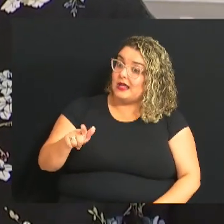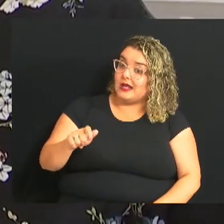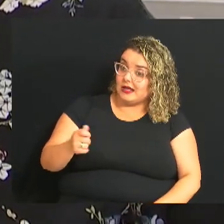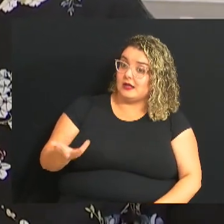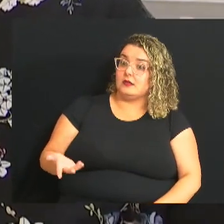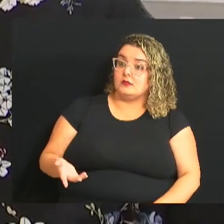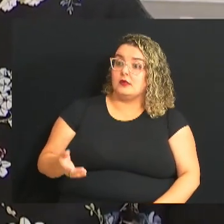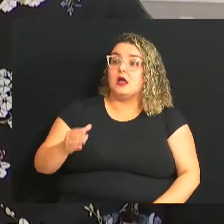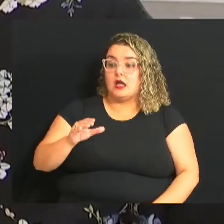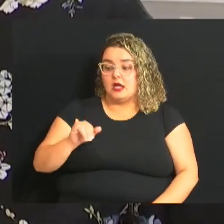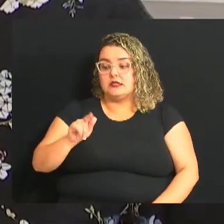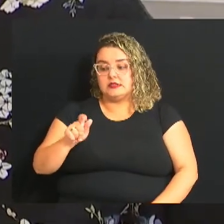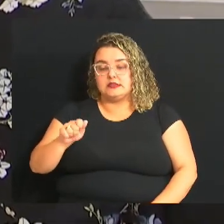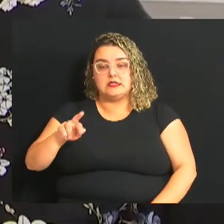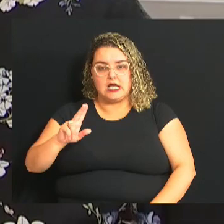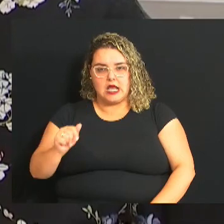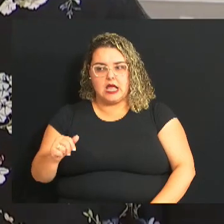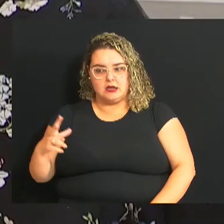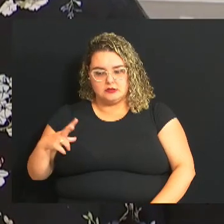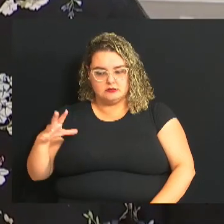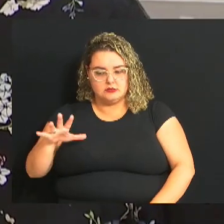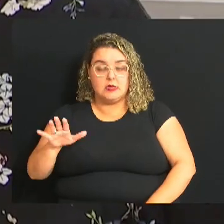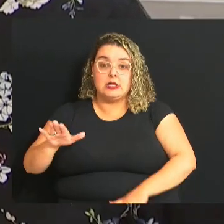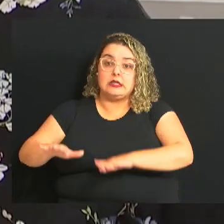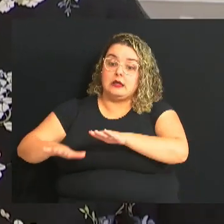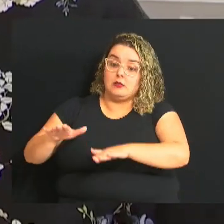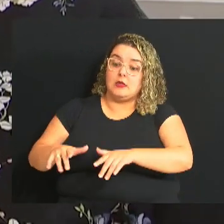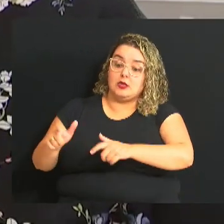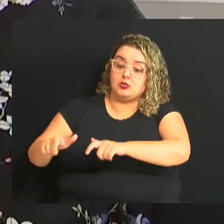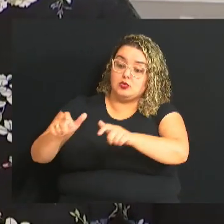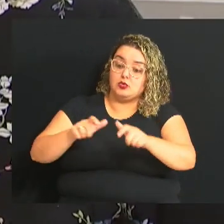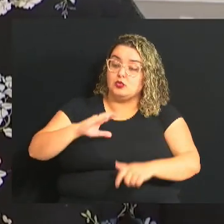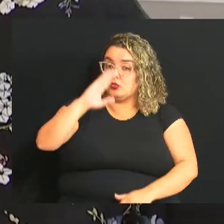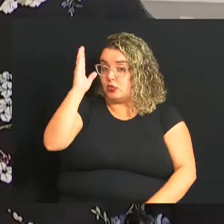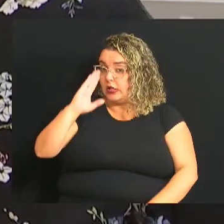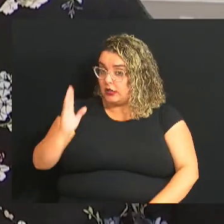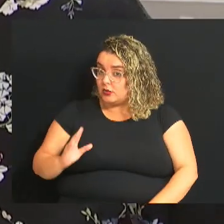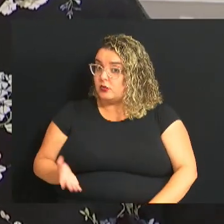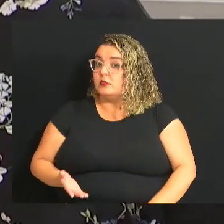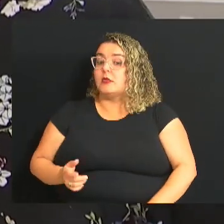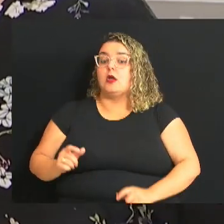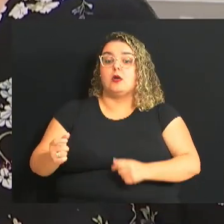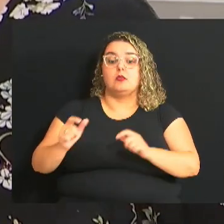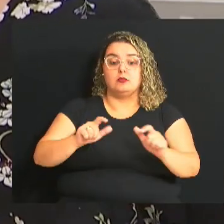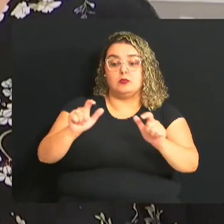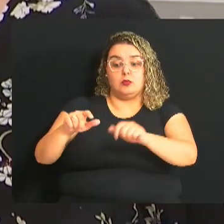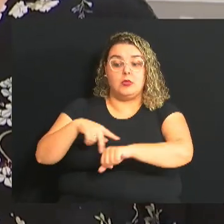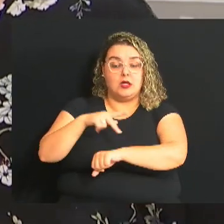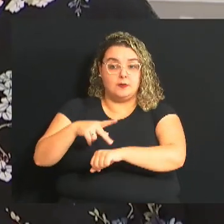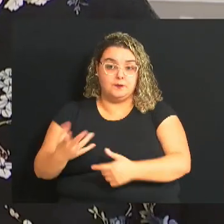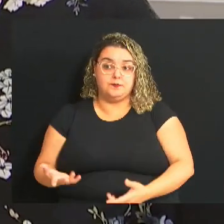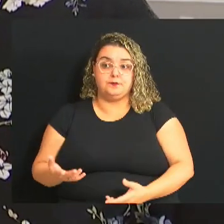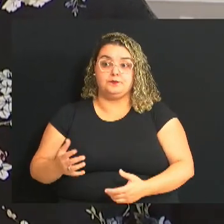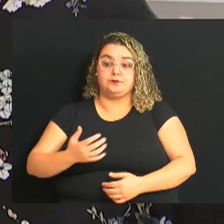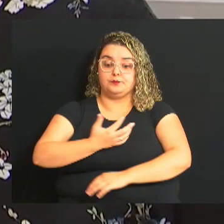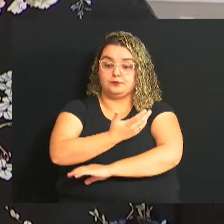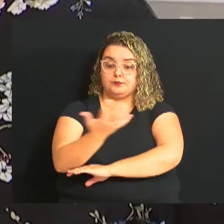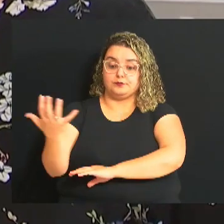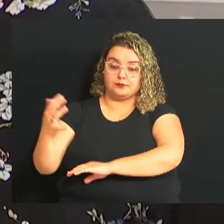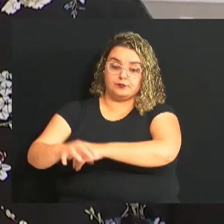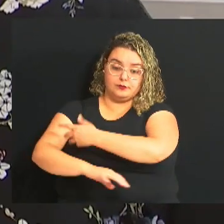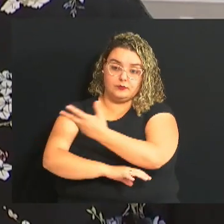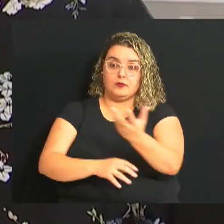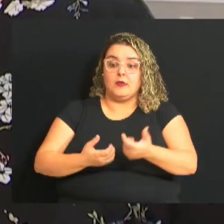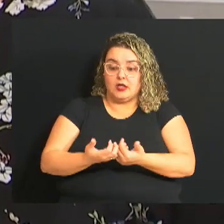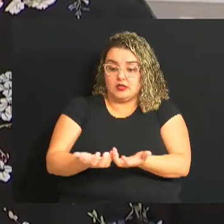das cigarras em particular, dependendo da região do país, dependendo das plantas que elas se associam, porque os imaturos, as